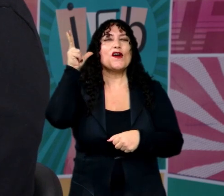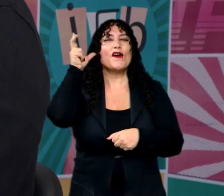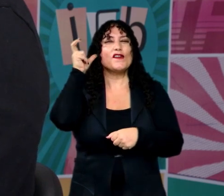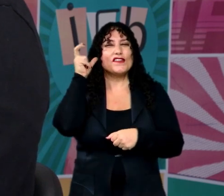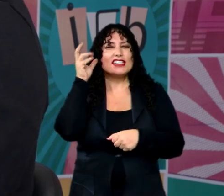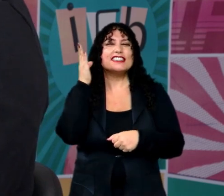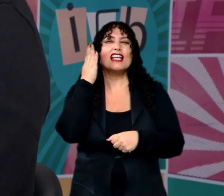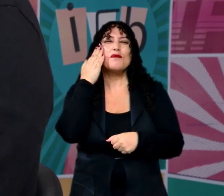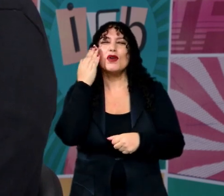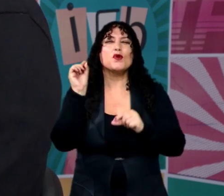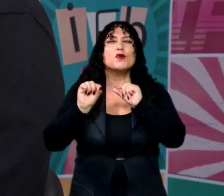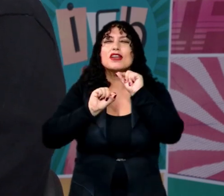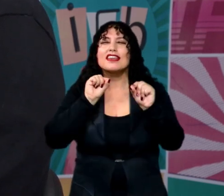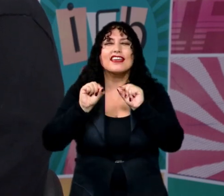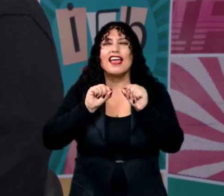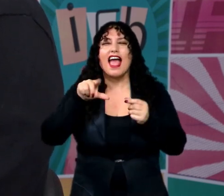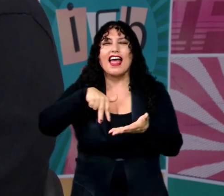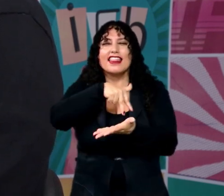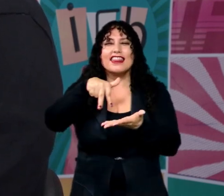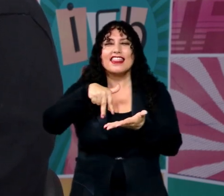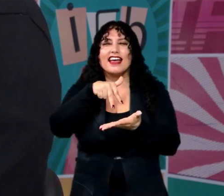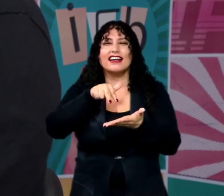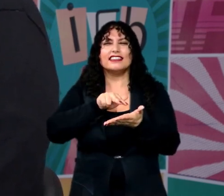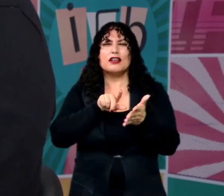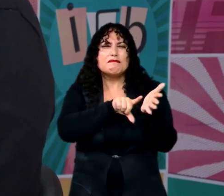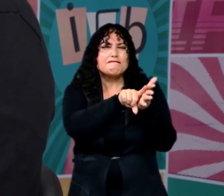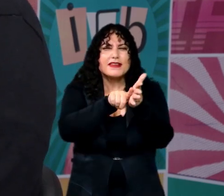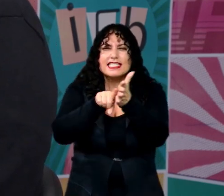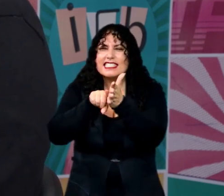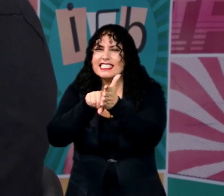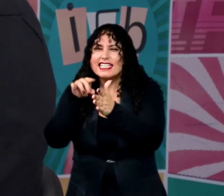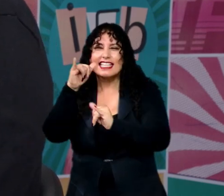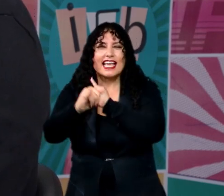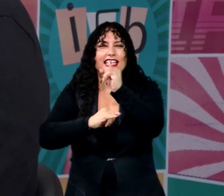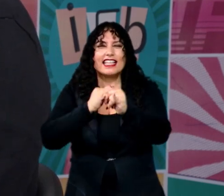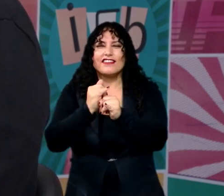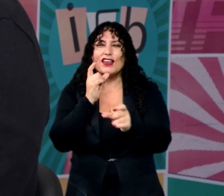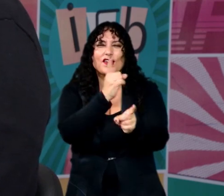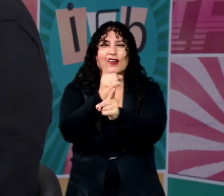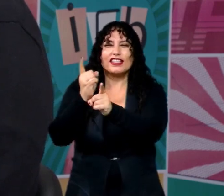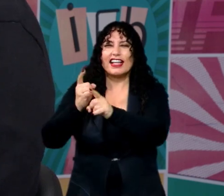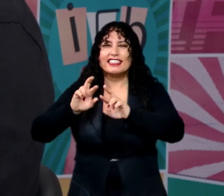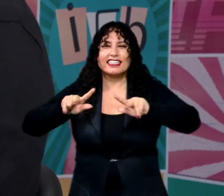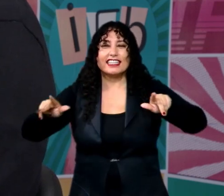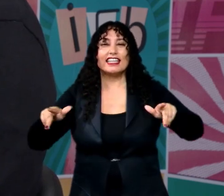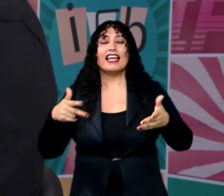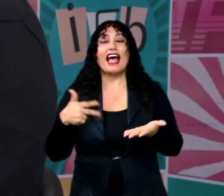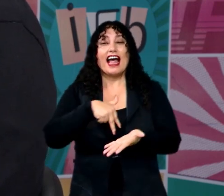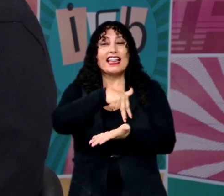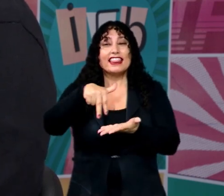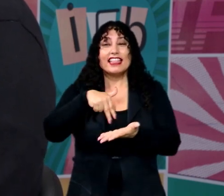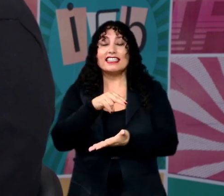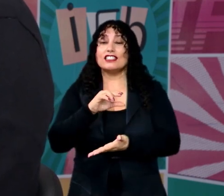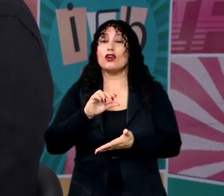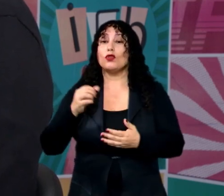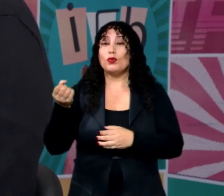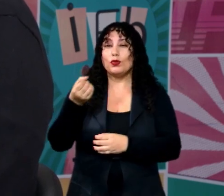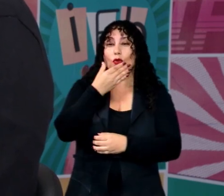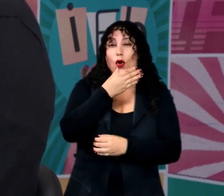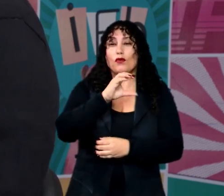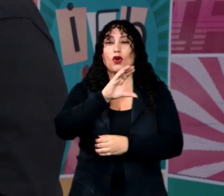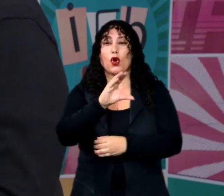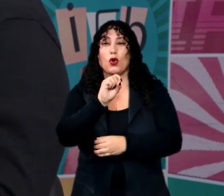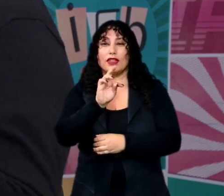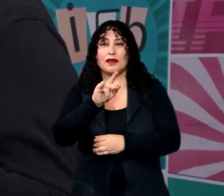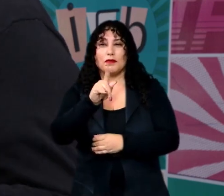vai querer saber o que é dança contemporânea e vai se jogar na internet e vai achar um monte de coisa diferente. Então a gente fala até danças contemporâneas.